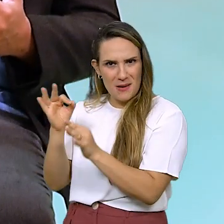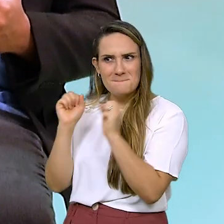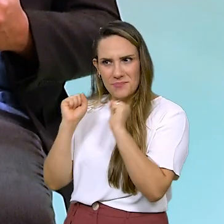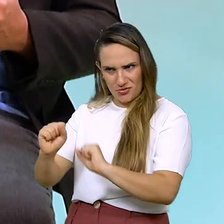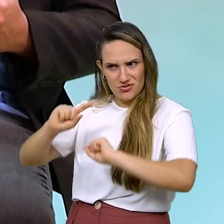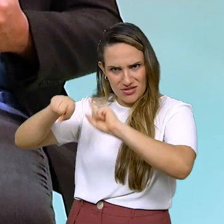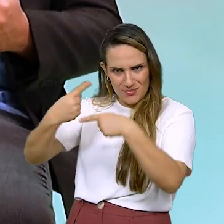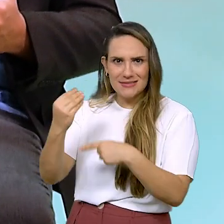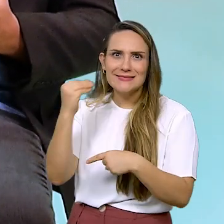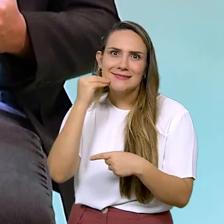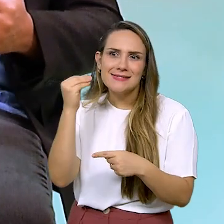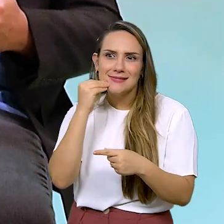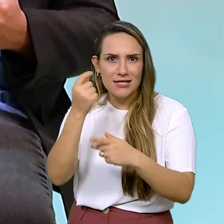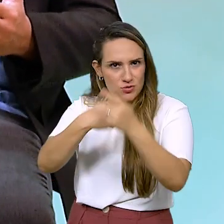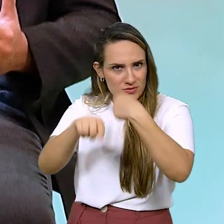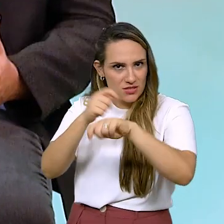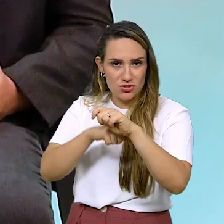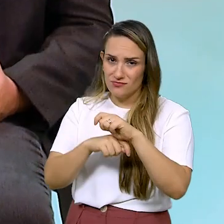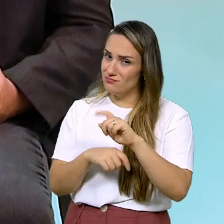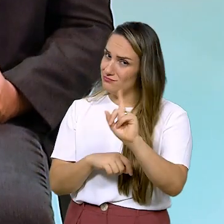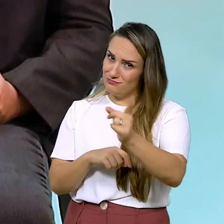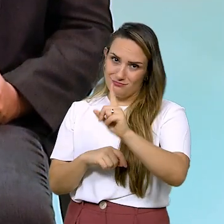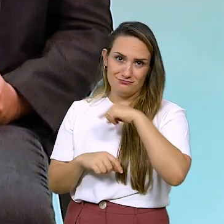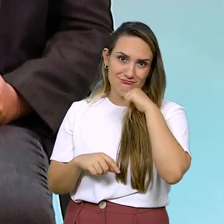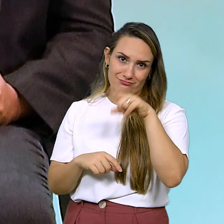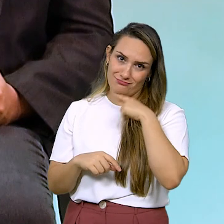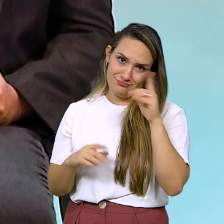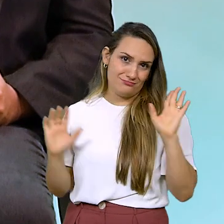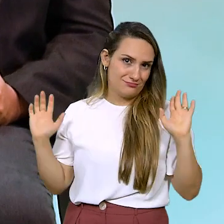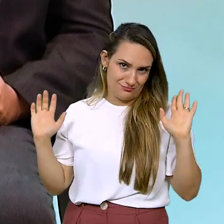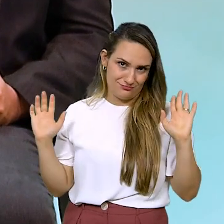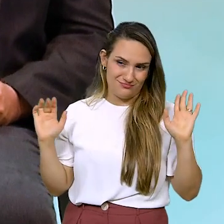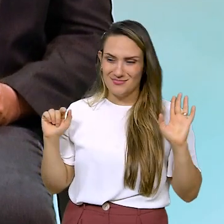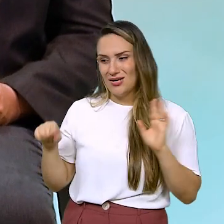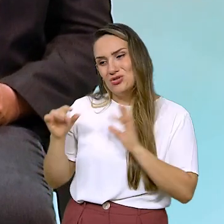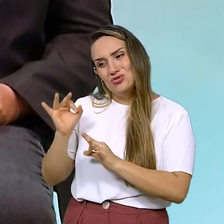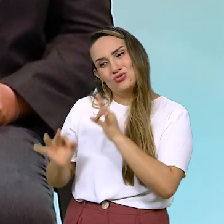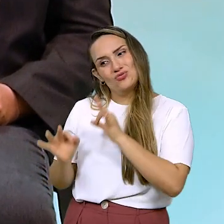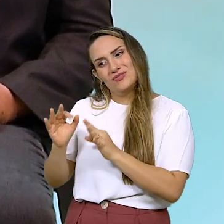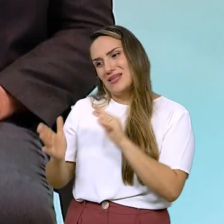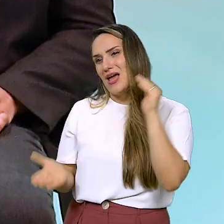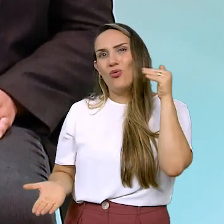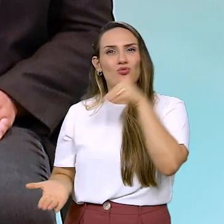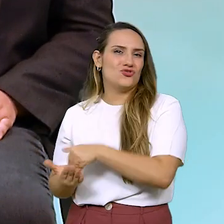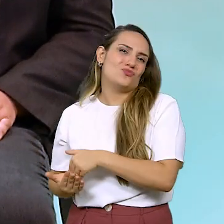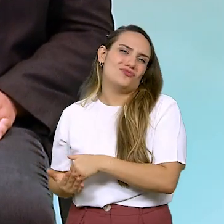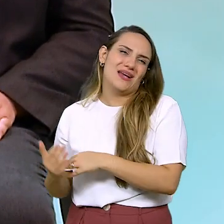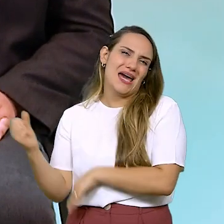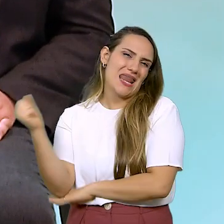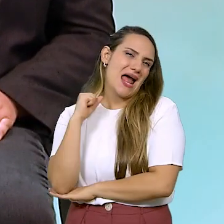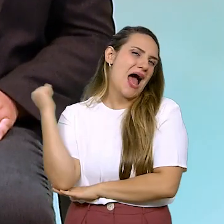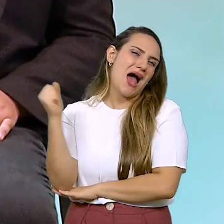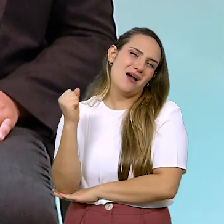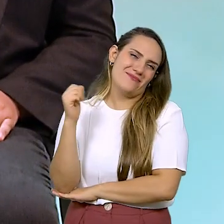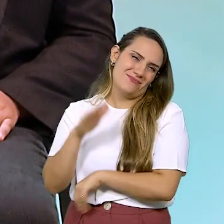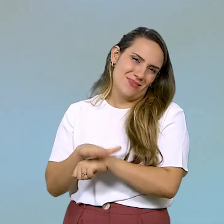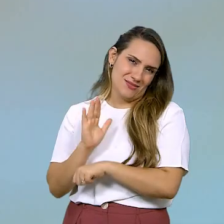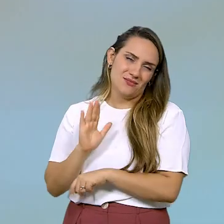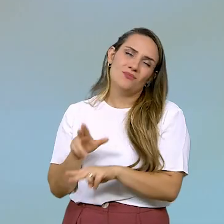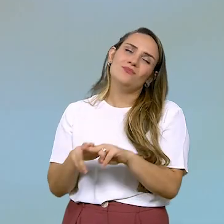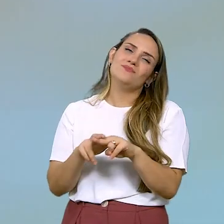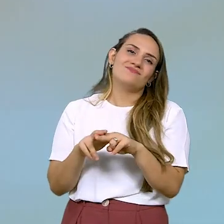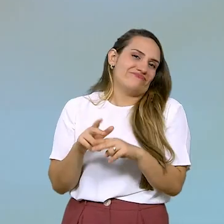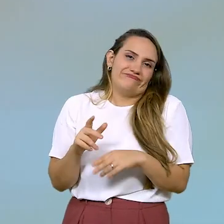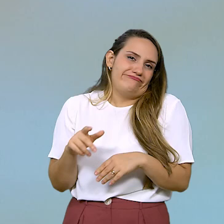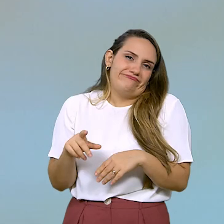ali para via administrativa novamente. Então, a via judicial ela é mais gravosa. Por isso, necessariamente... E ela